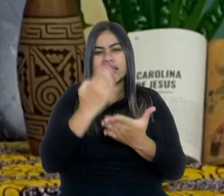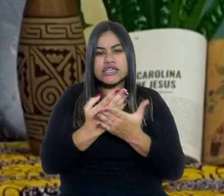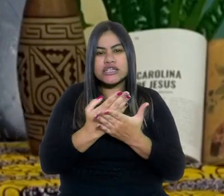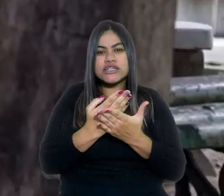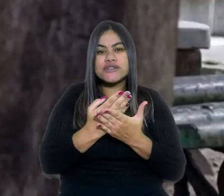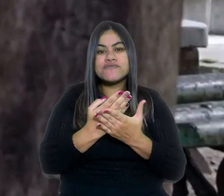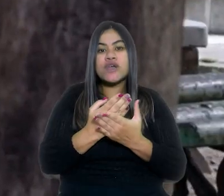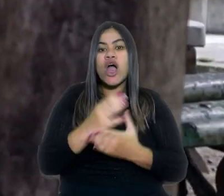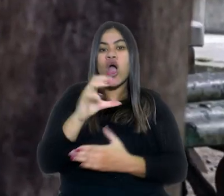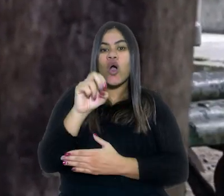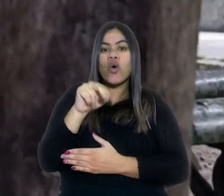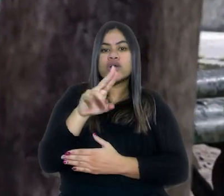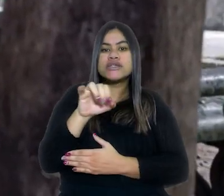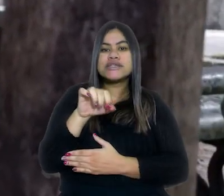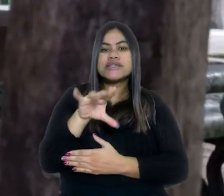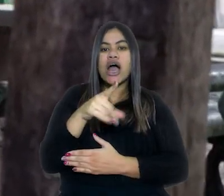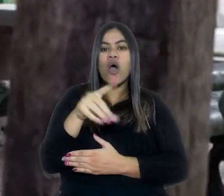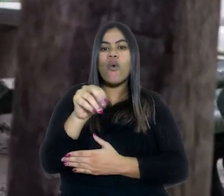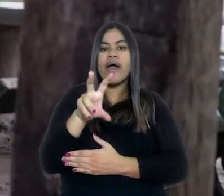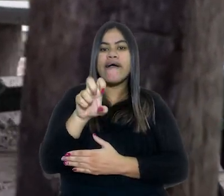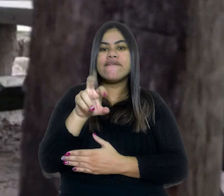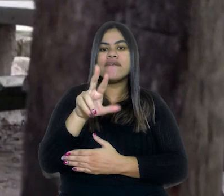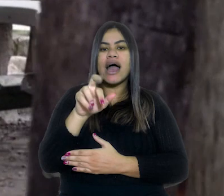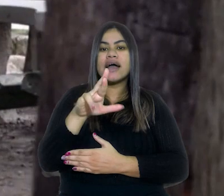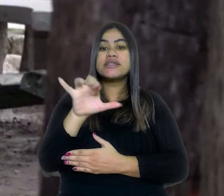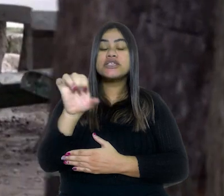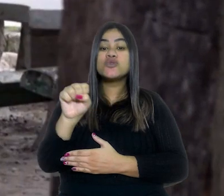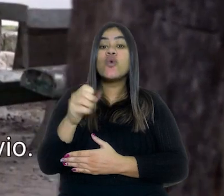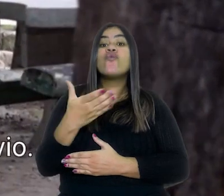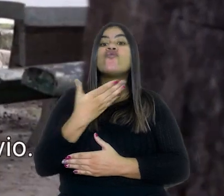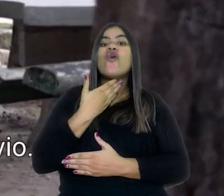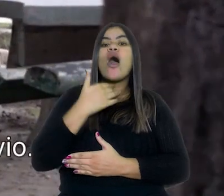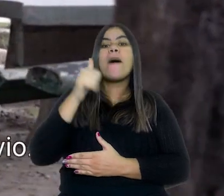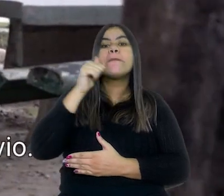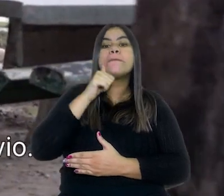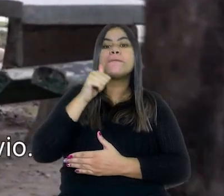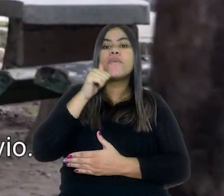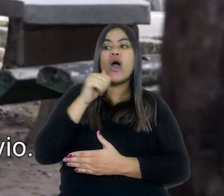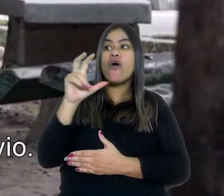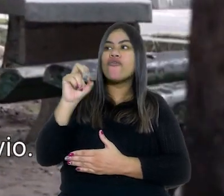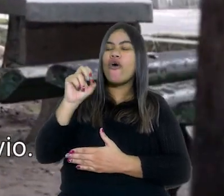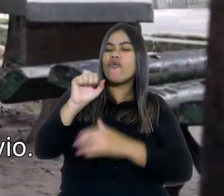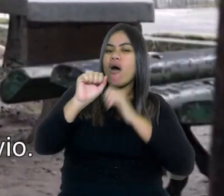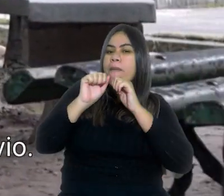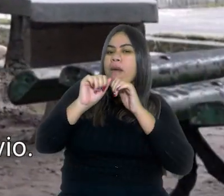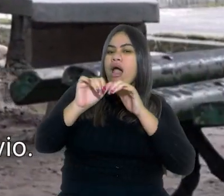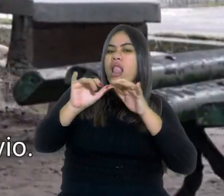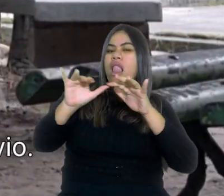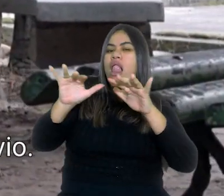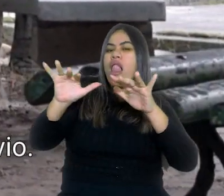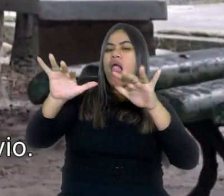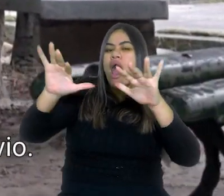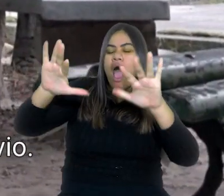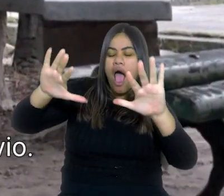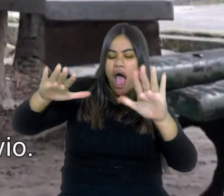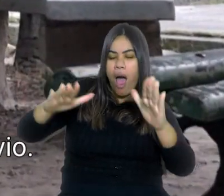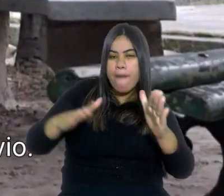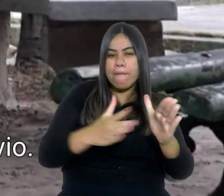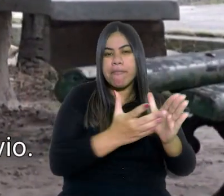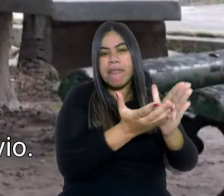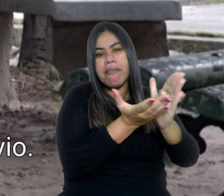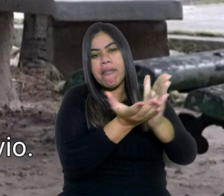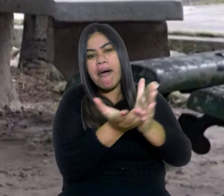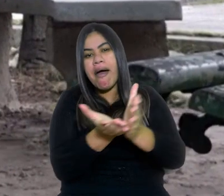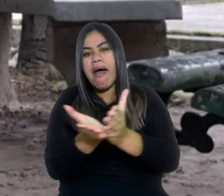Eu acredito. Conceição Evaristo, Vozes Mulheres. A voz de minha bisavó ecoou criança nos porões